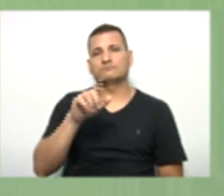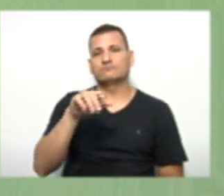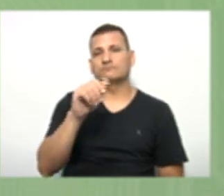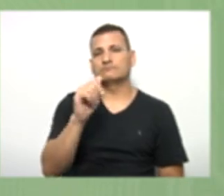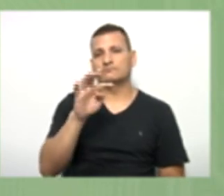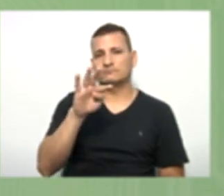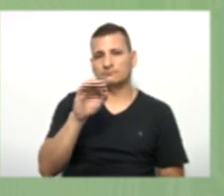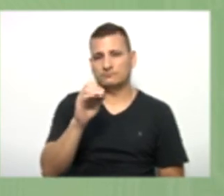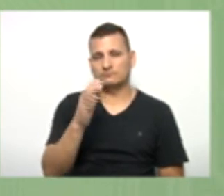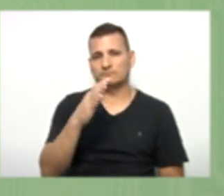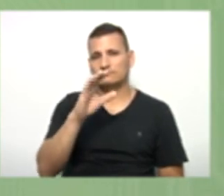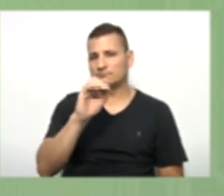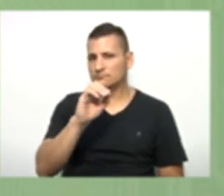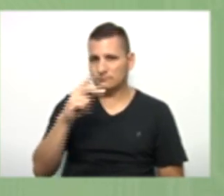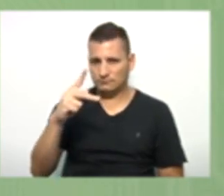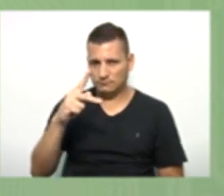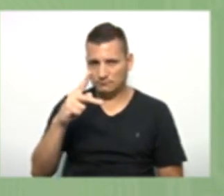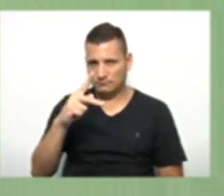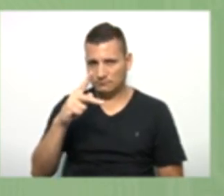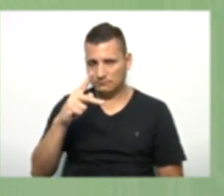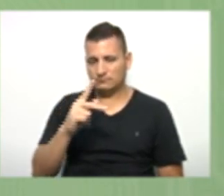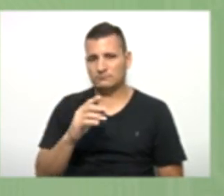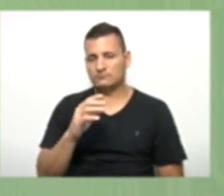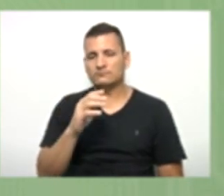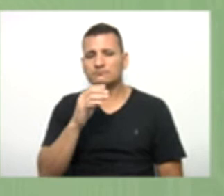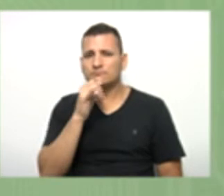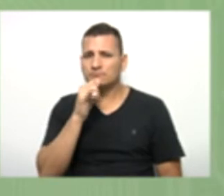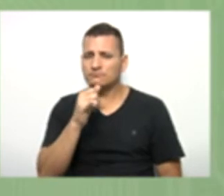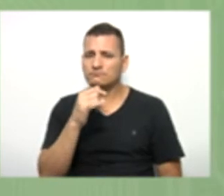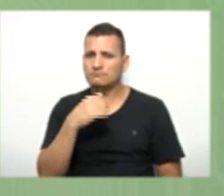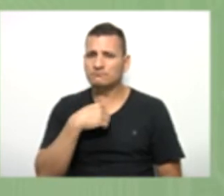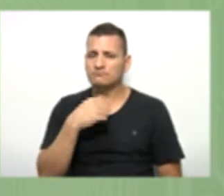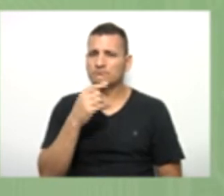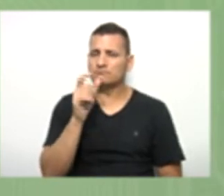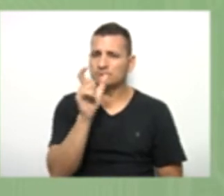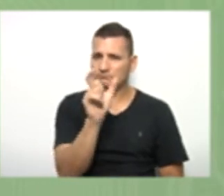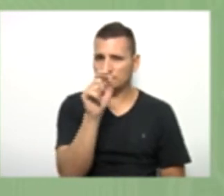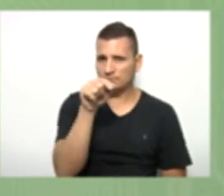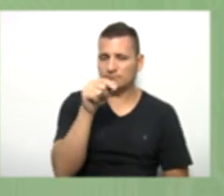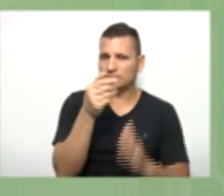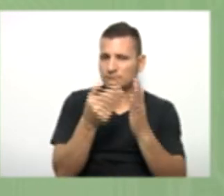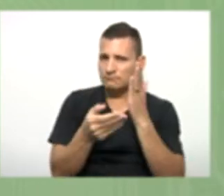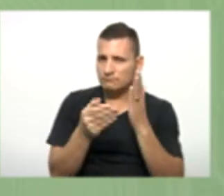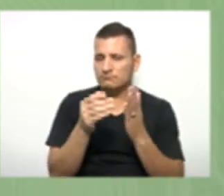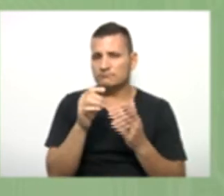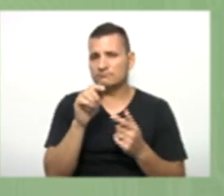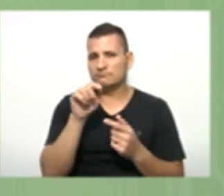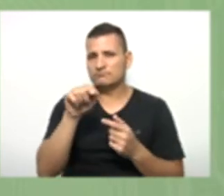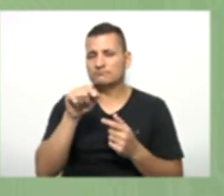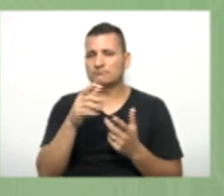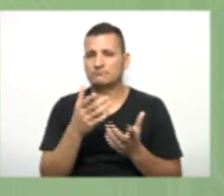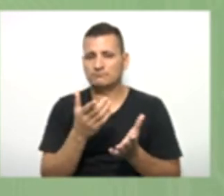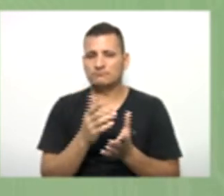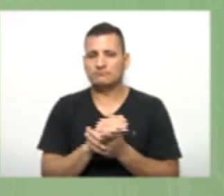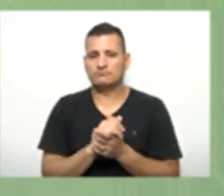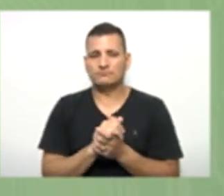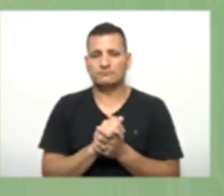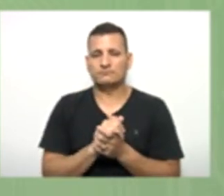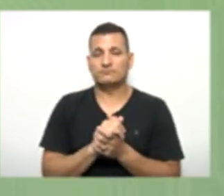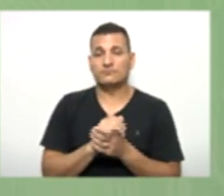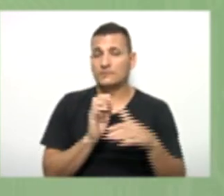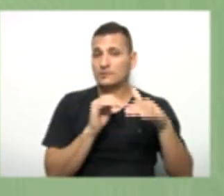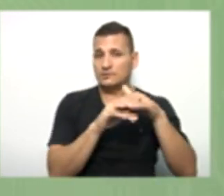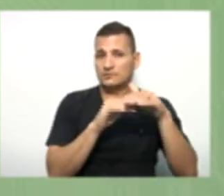cooperativo. Quando eu falar perdas, então as perdas não apuradas no exercício não cobertas pela